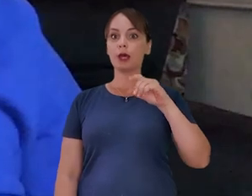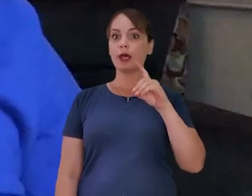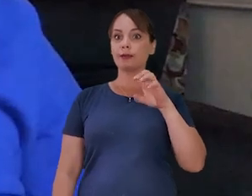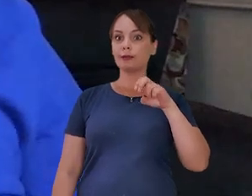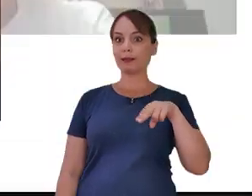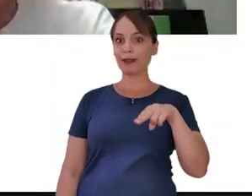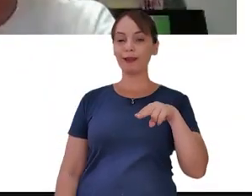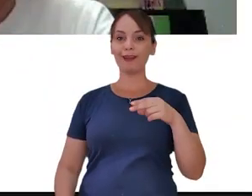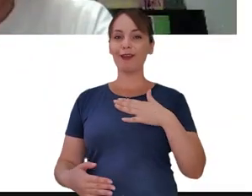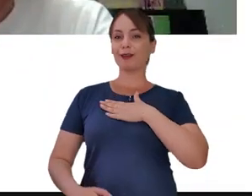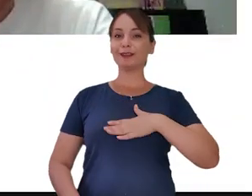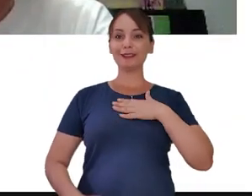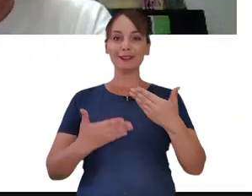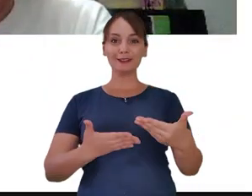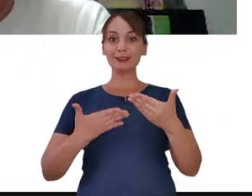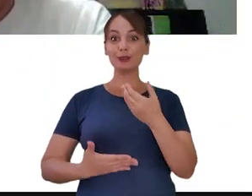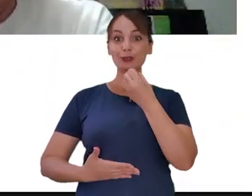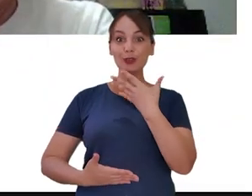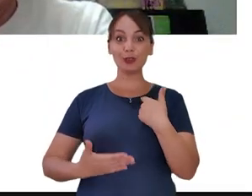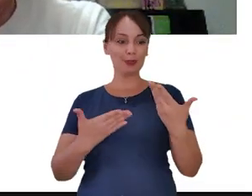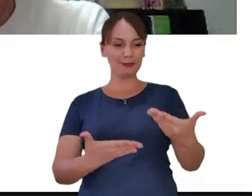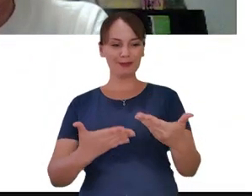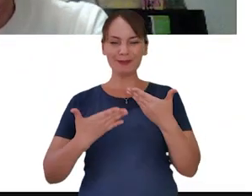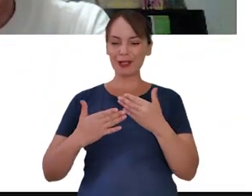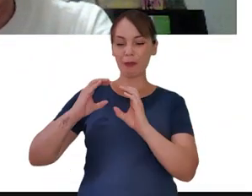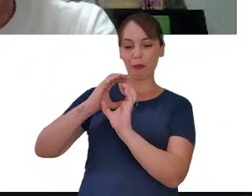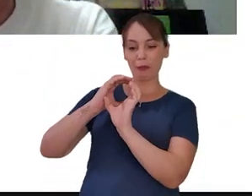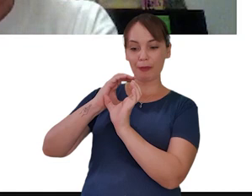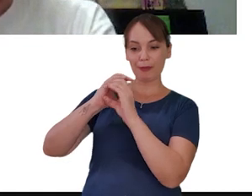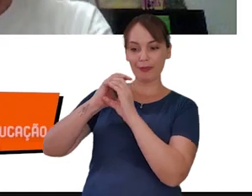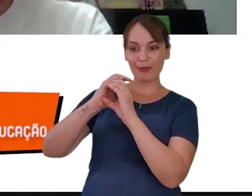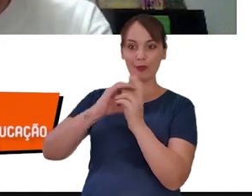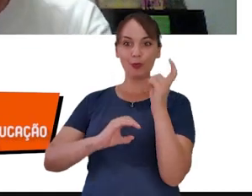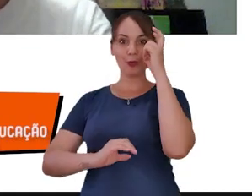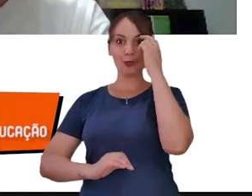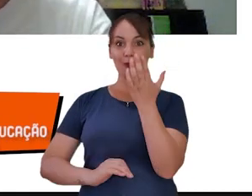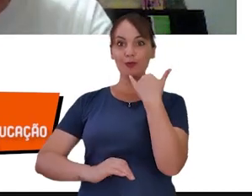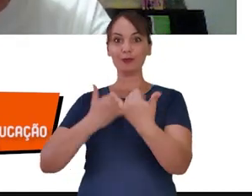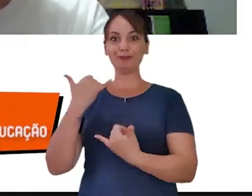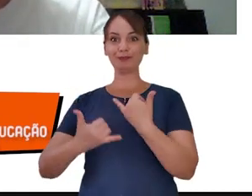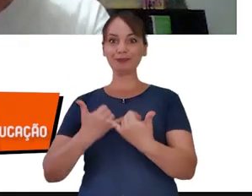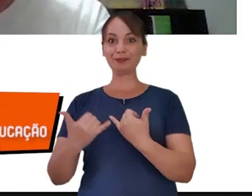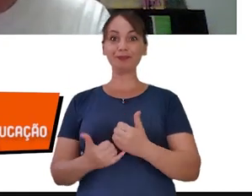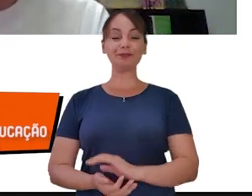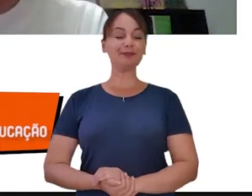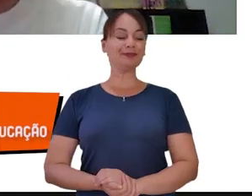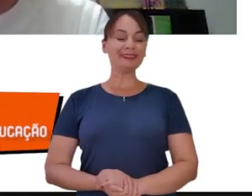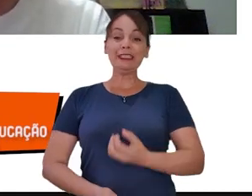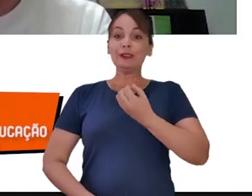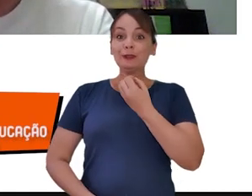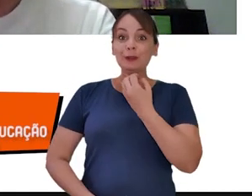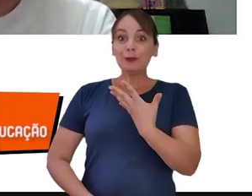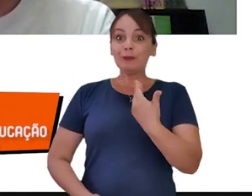bem, Raquel? Seja bem-vinda ao Ciência e Cultura Vamos Brincar! Tudo bem, eu estou muito feliz em